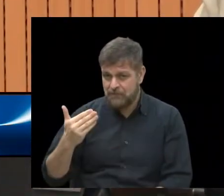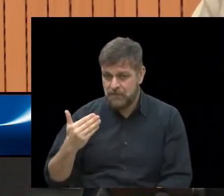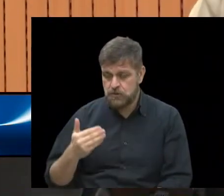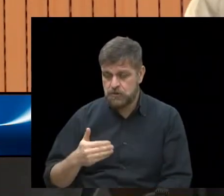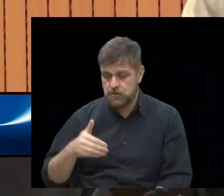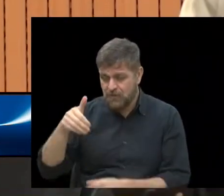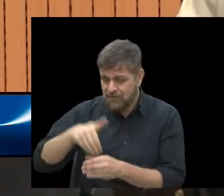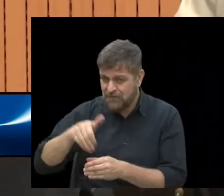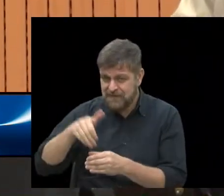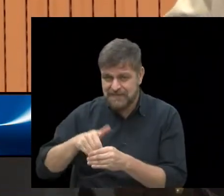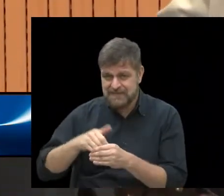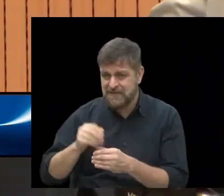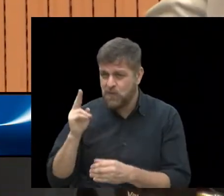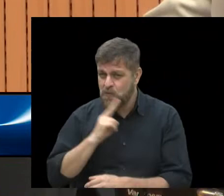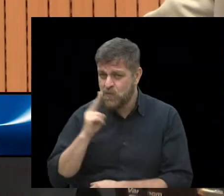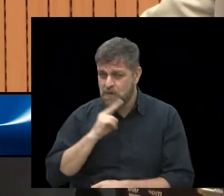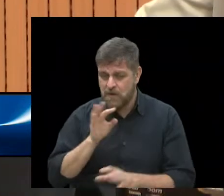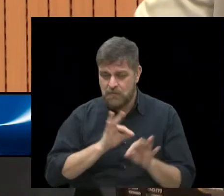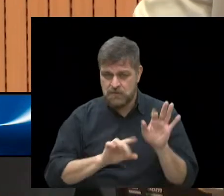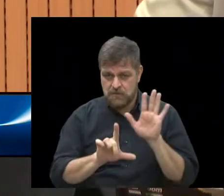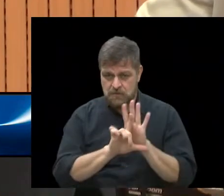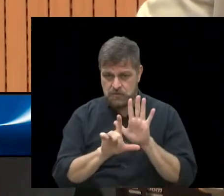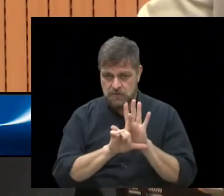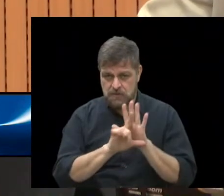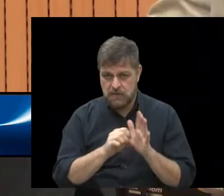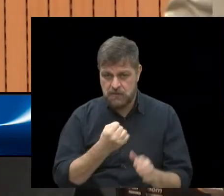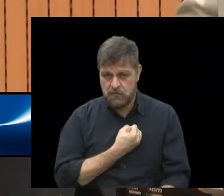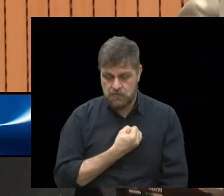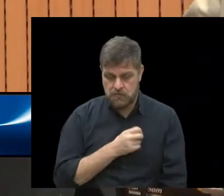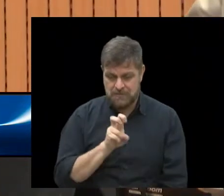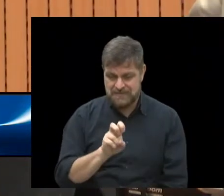em regime de urgência do projeto de lei ordinária número